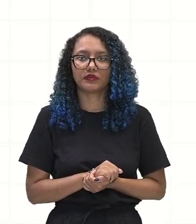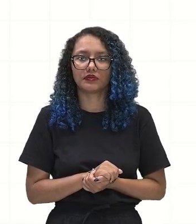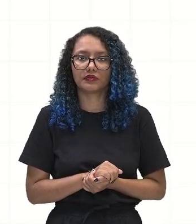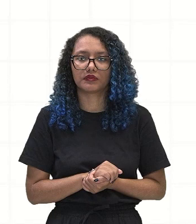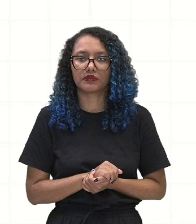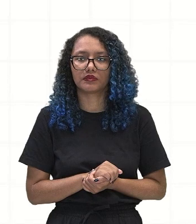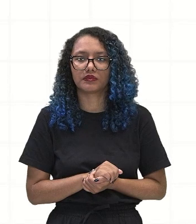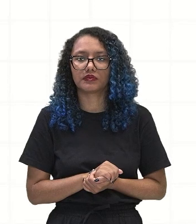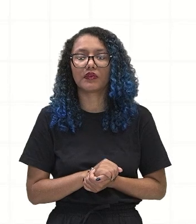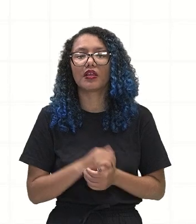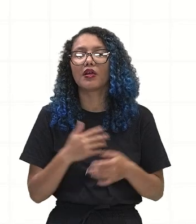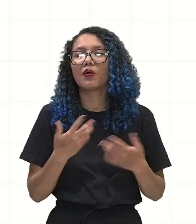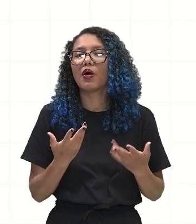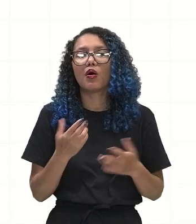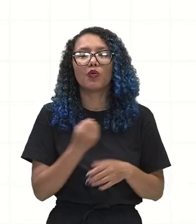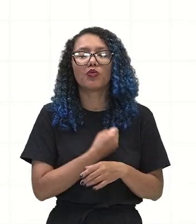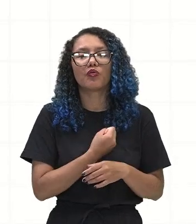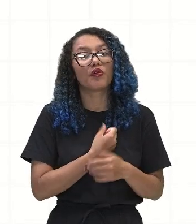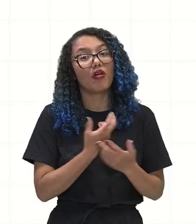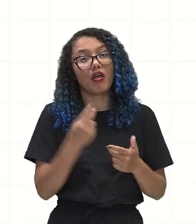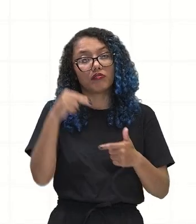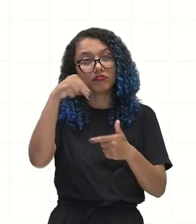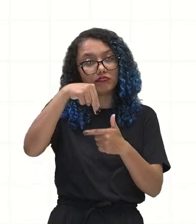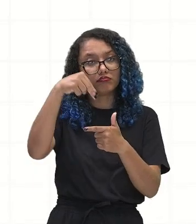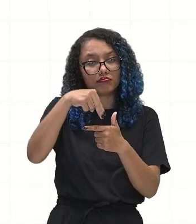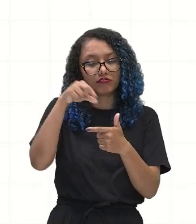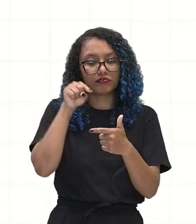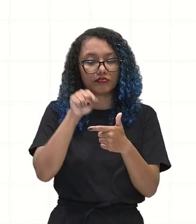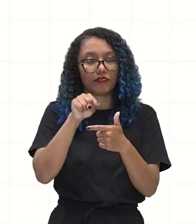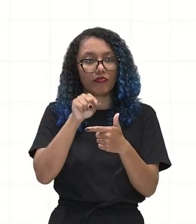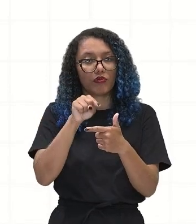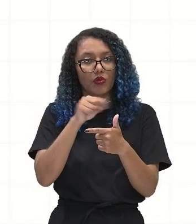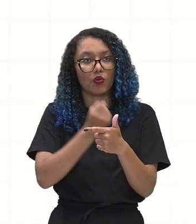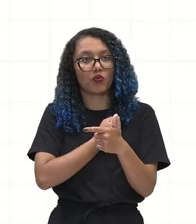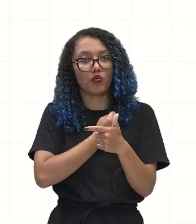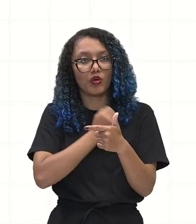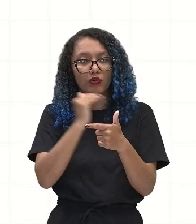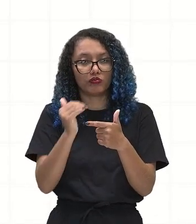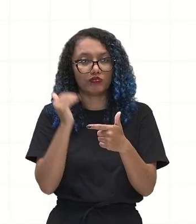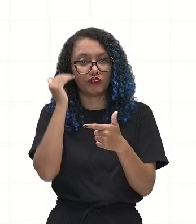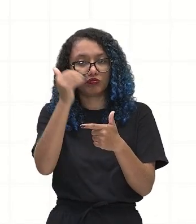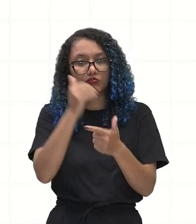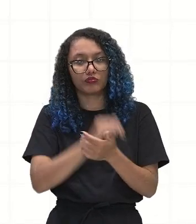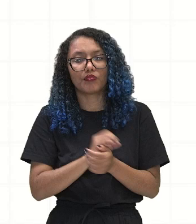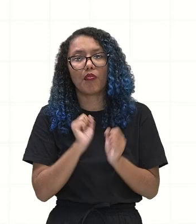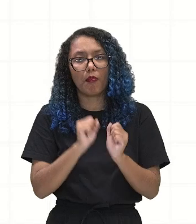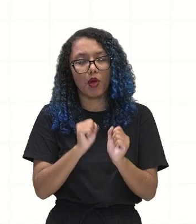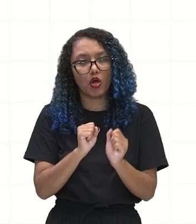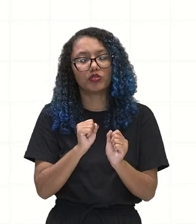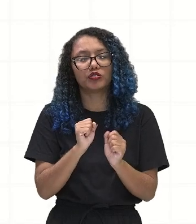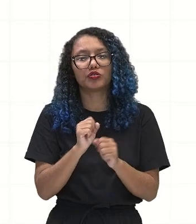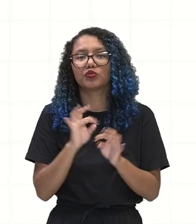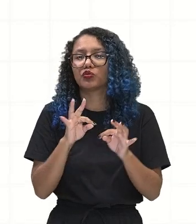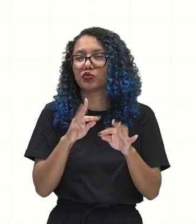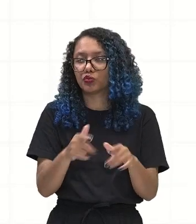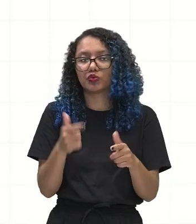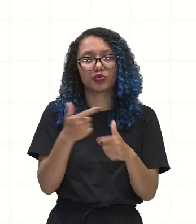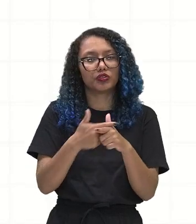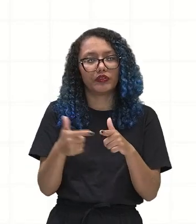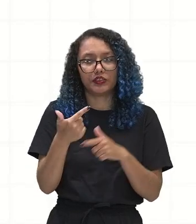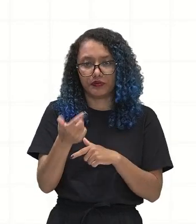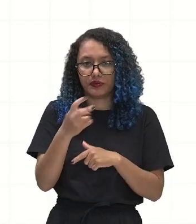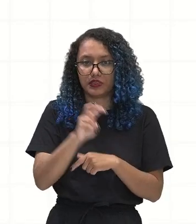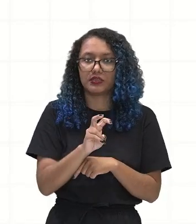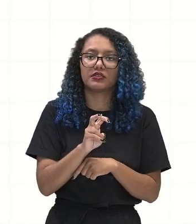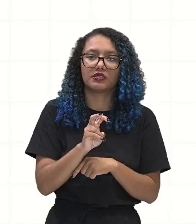numerador, tá? Então, vamos dividir tudo por 25, em cima e embaixo. Nós temos 1.